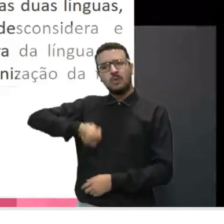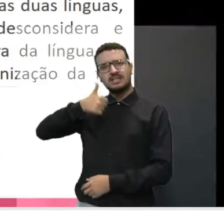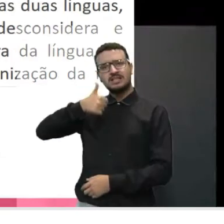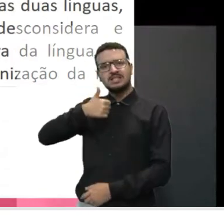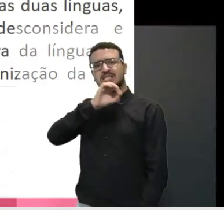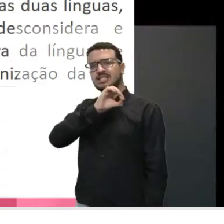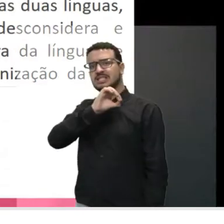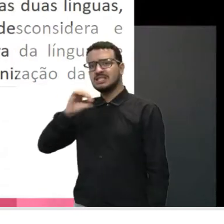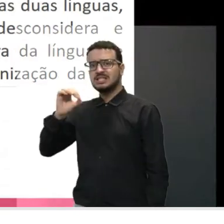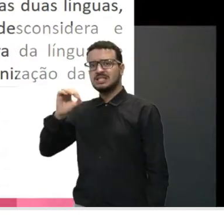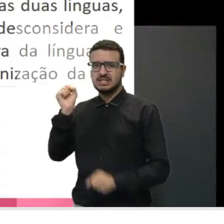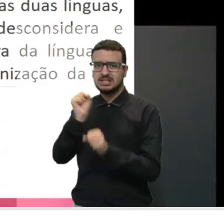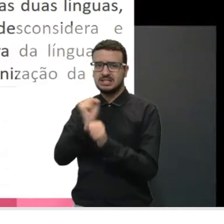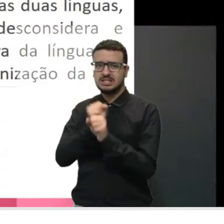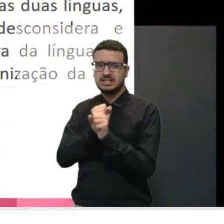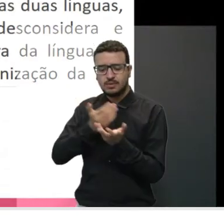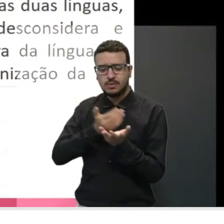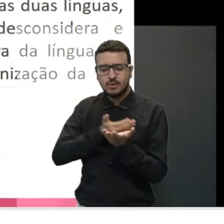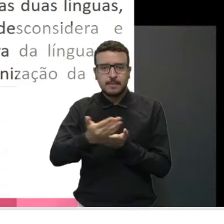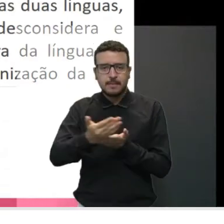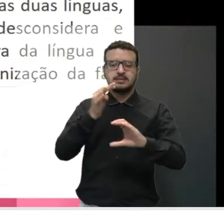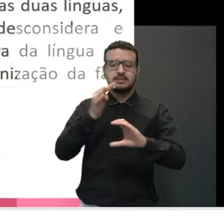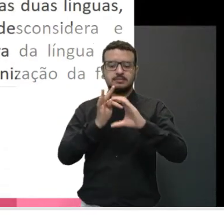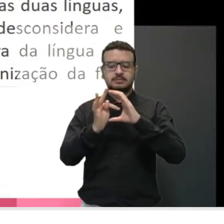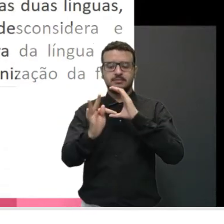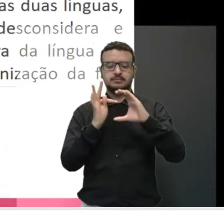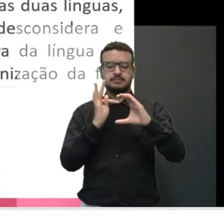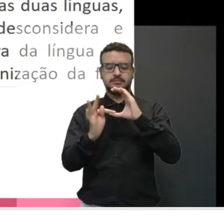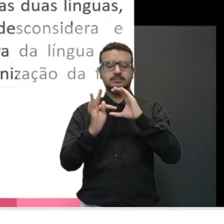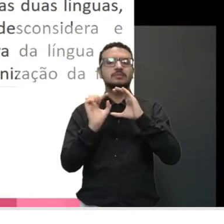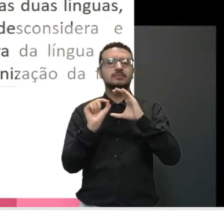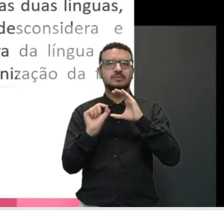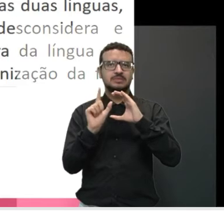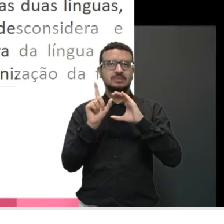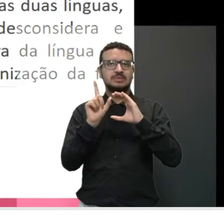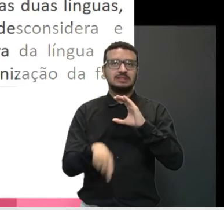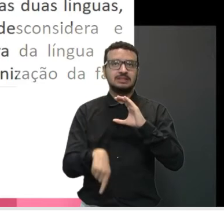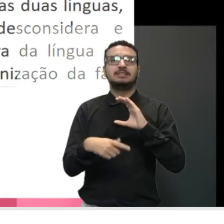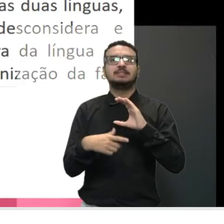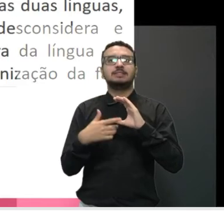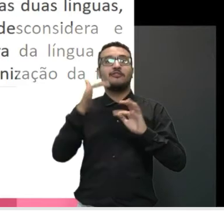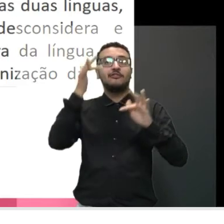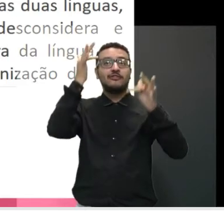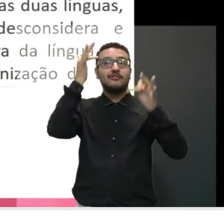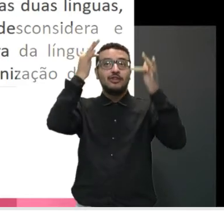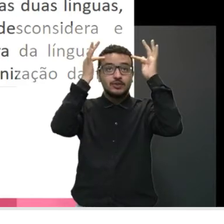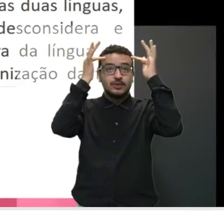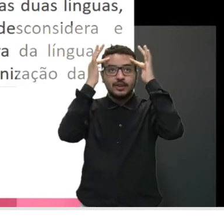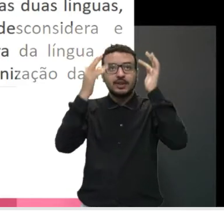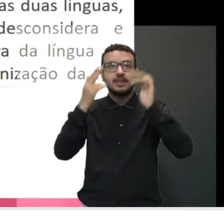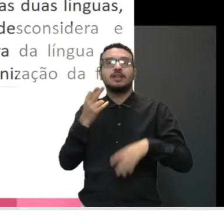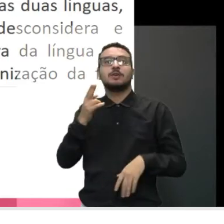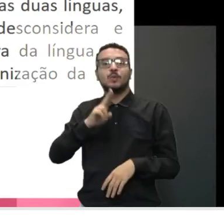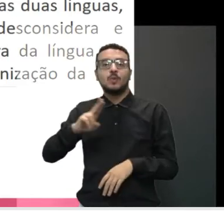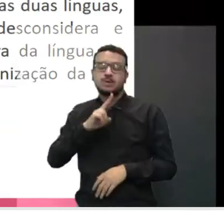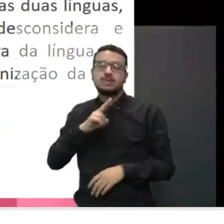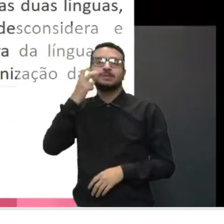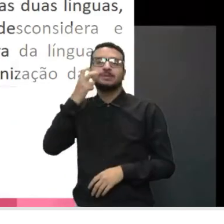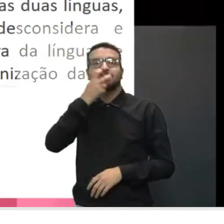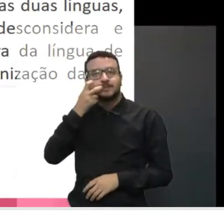na língua oral, no alfabeto manual, no uso de sinais e também imagens, apontamentos na